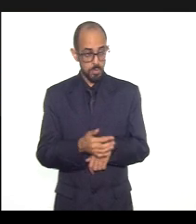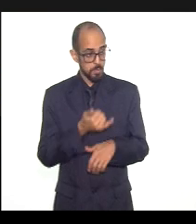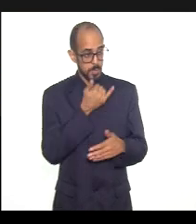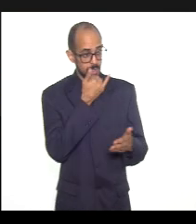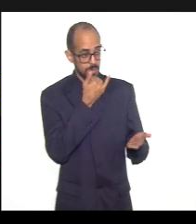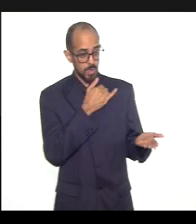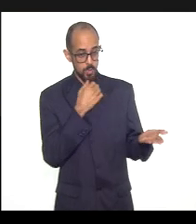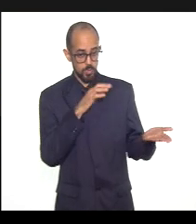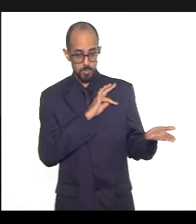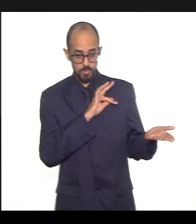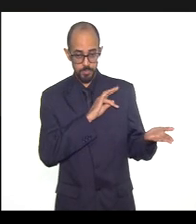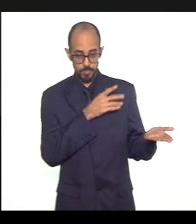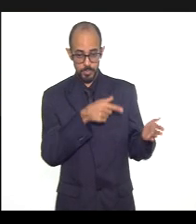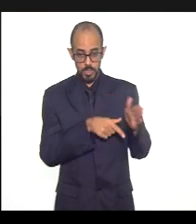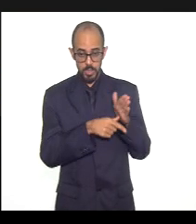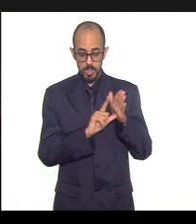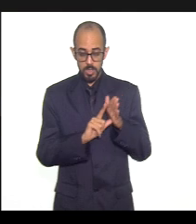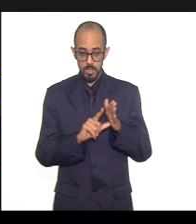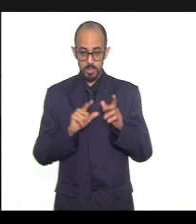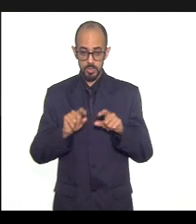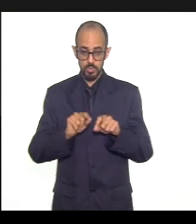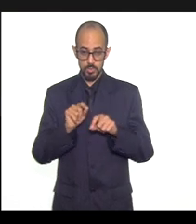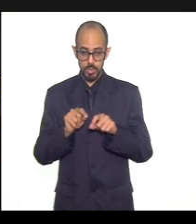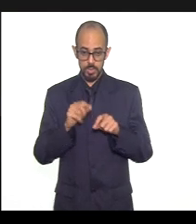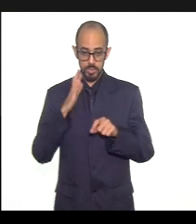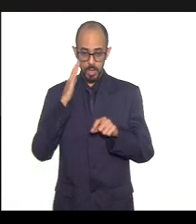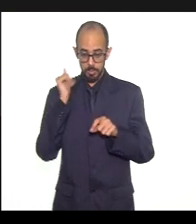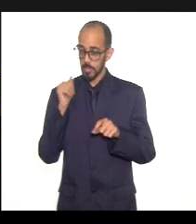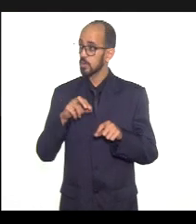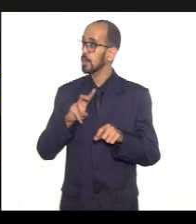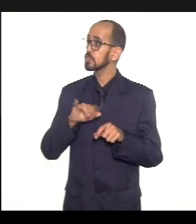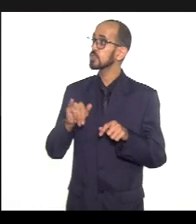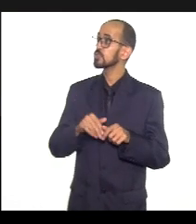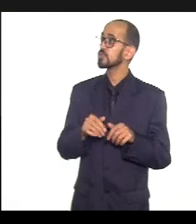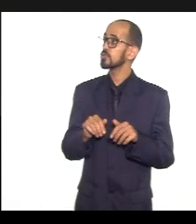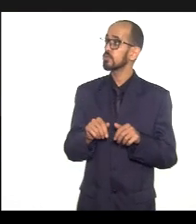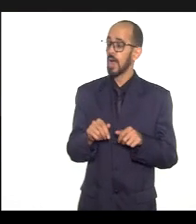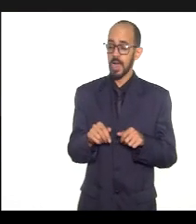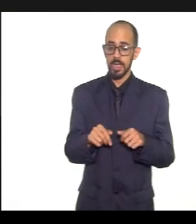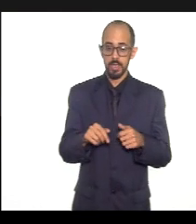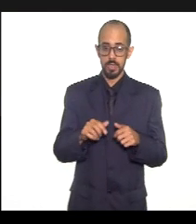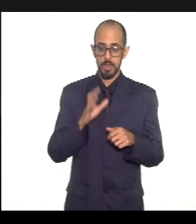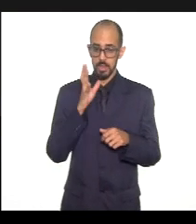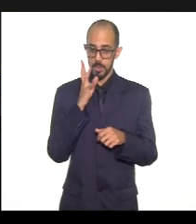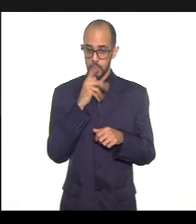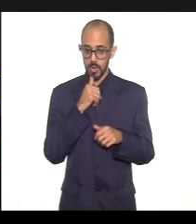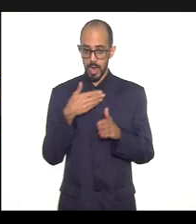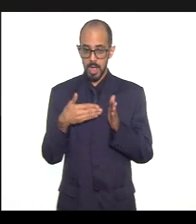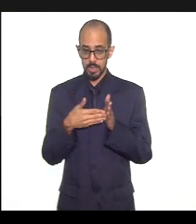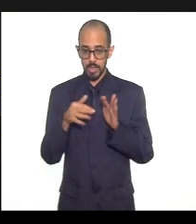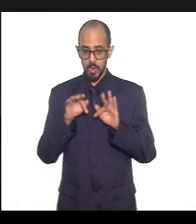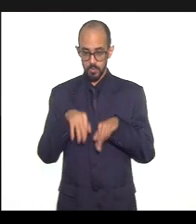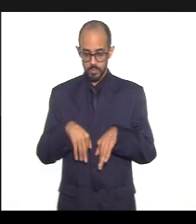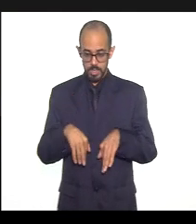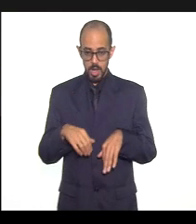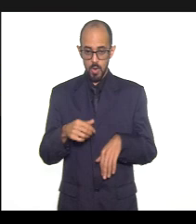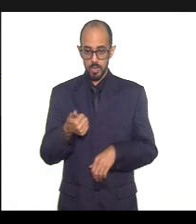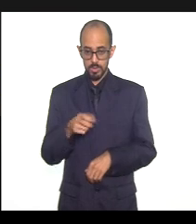Antes de... Sabendo que vamos levar até o final da sessão, até as 15